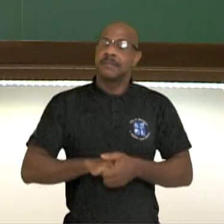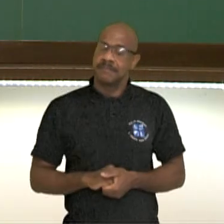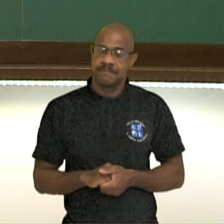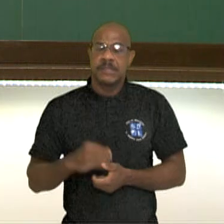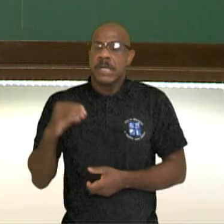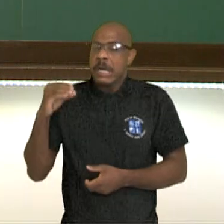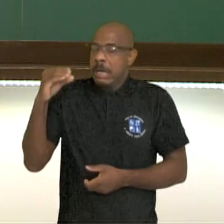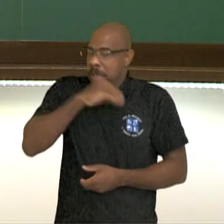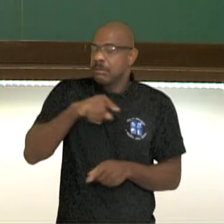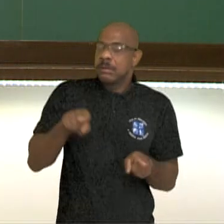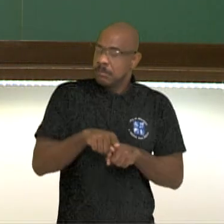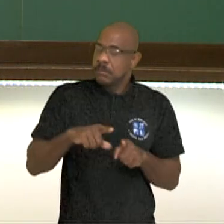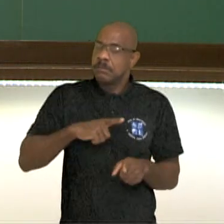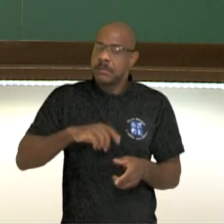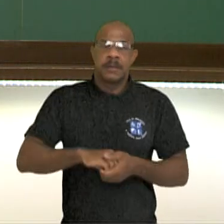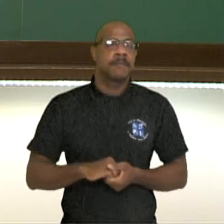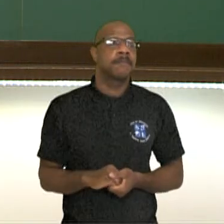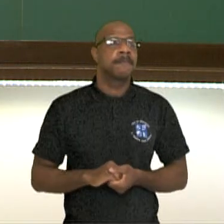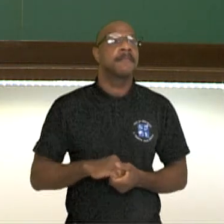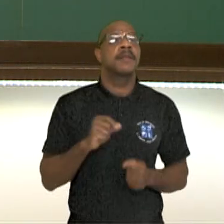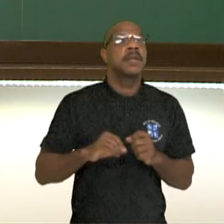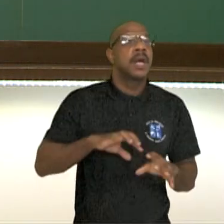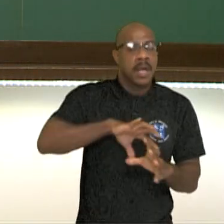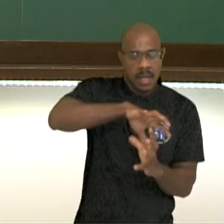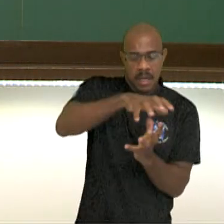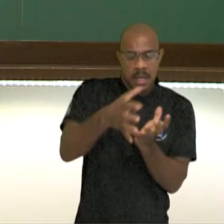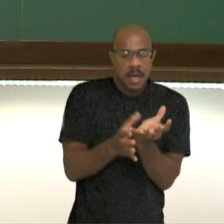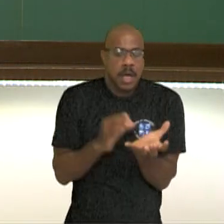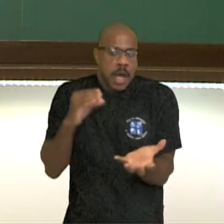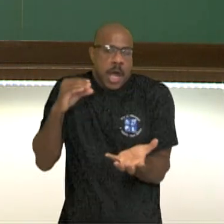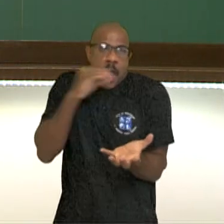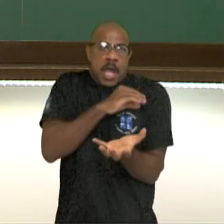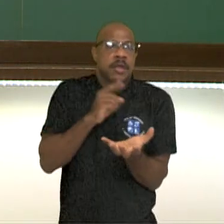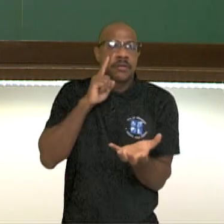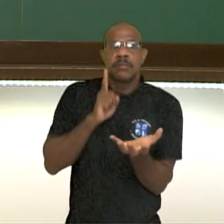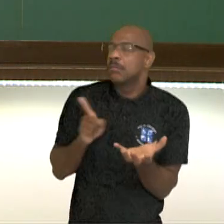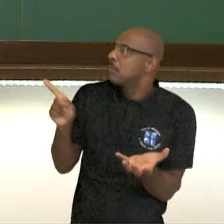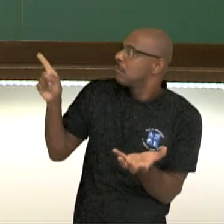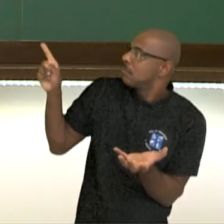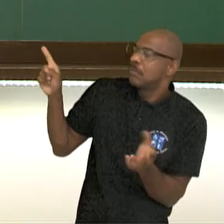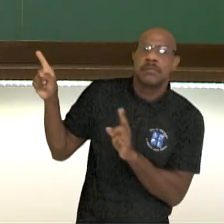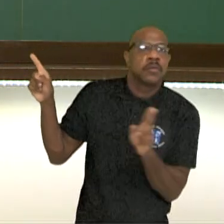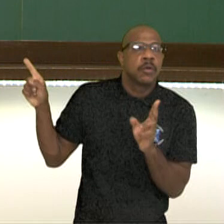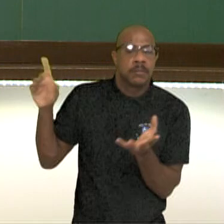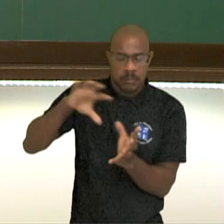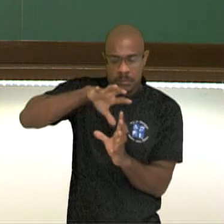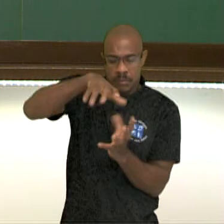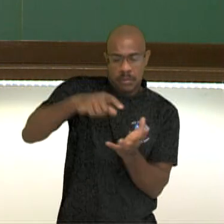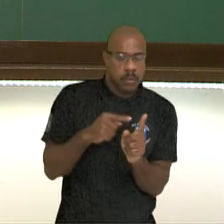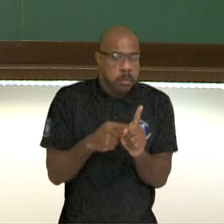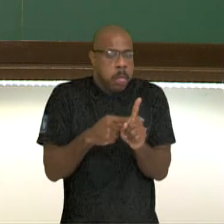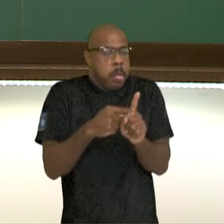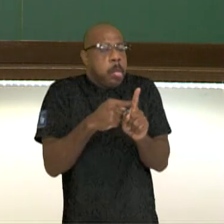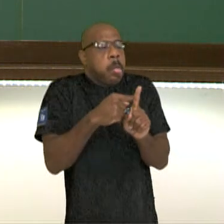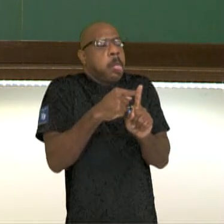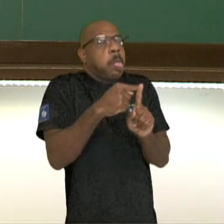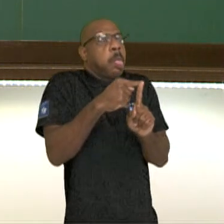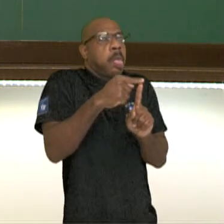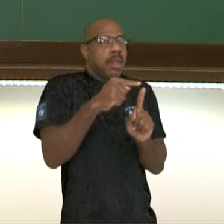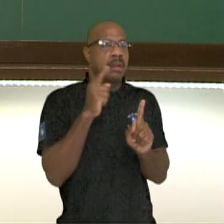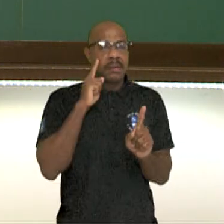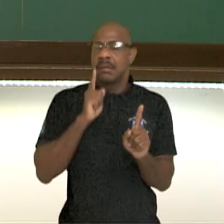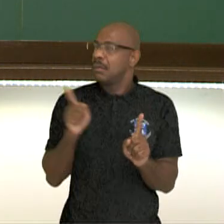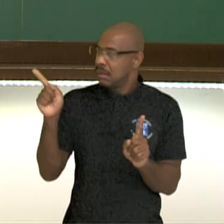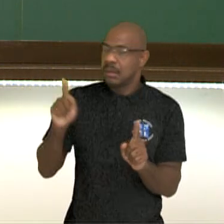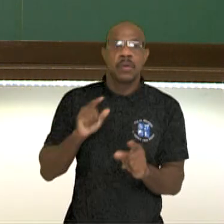do que acontece quando falamos em aquecimento global, que é um fenômeno que consiste no aumento da temperatura média do nosso planeta. E